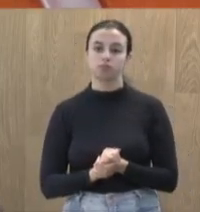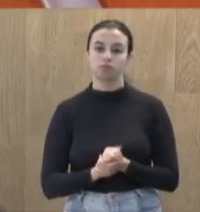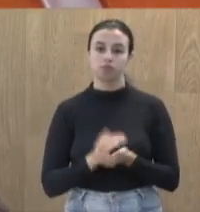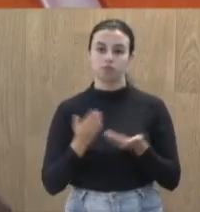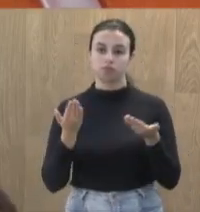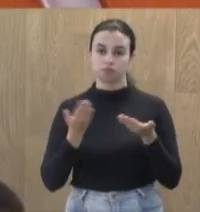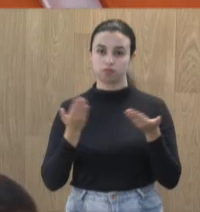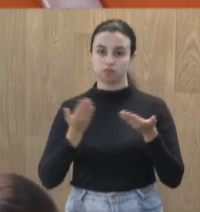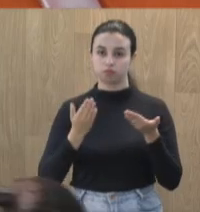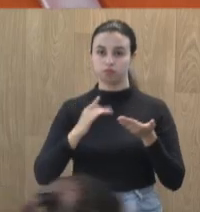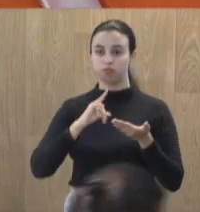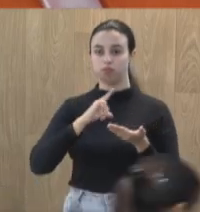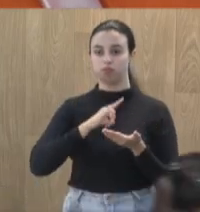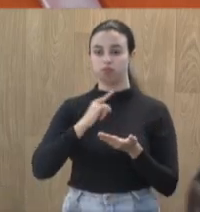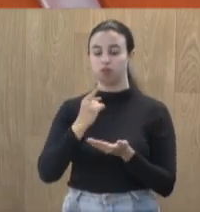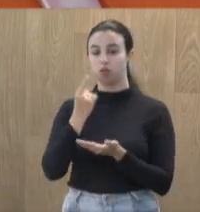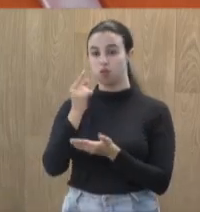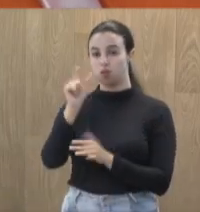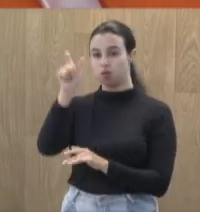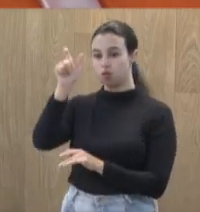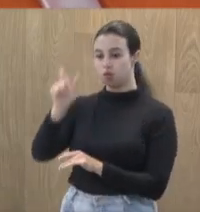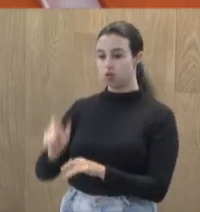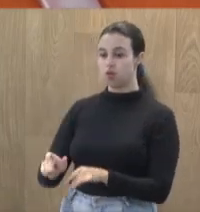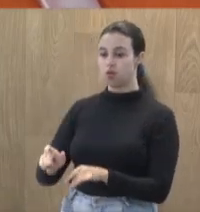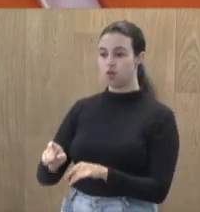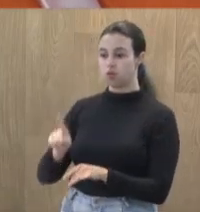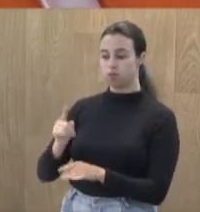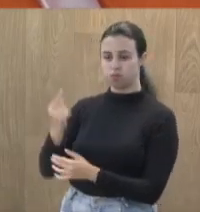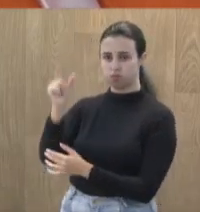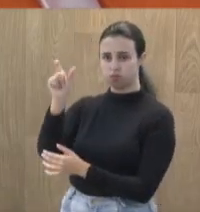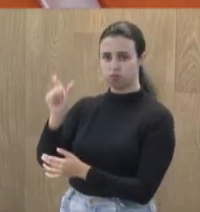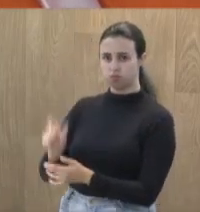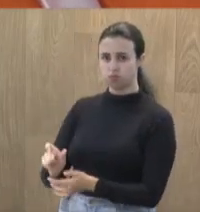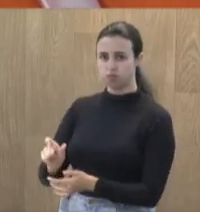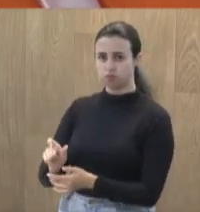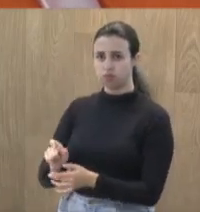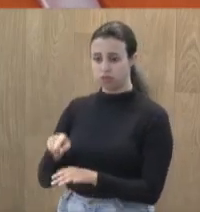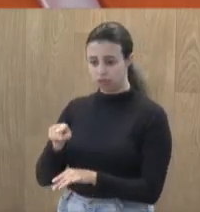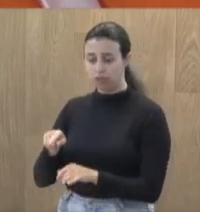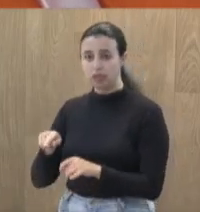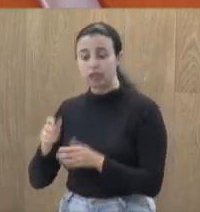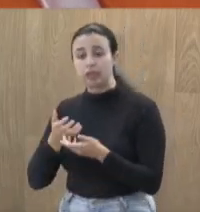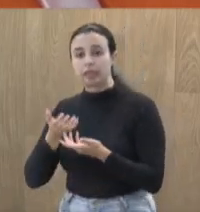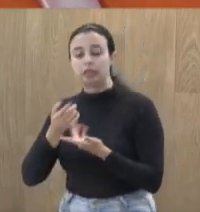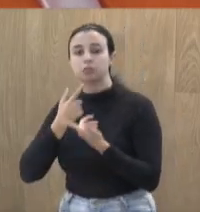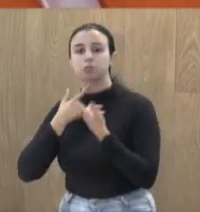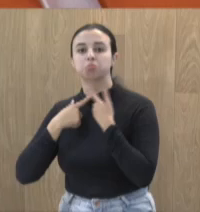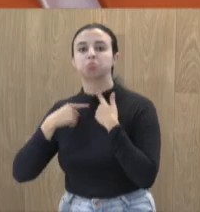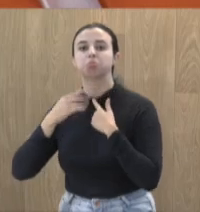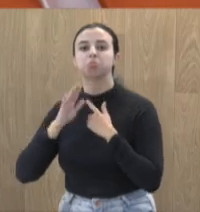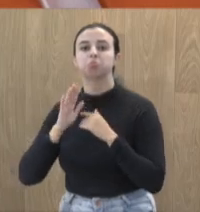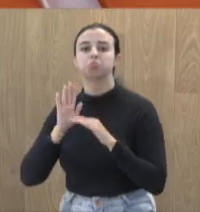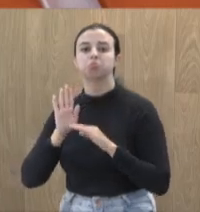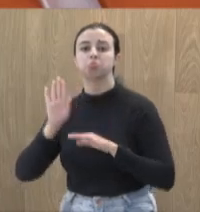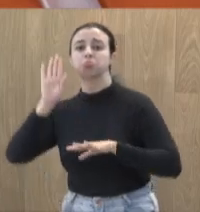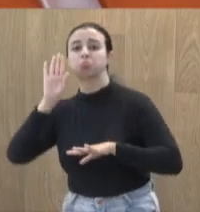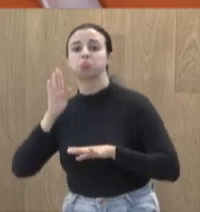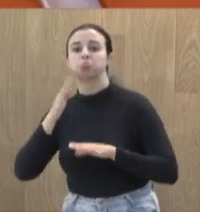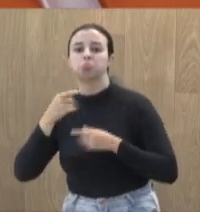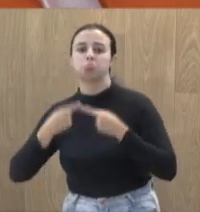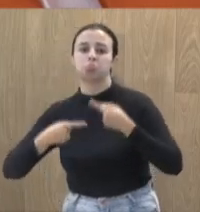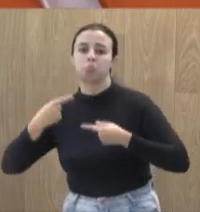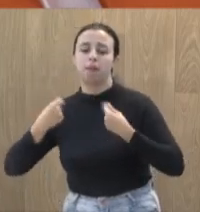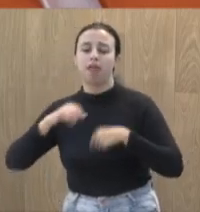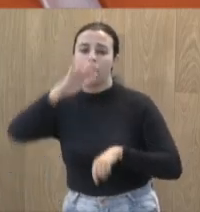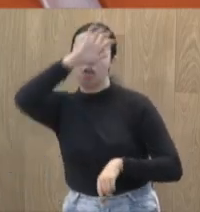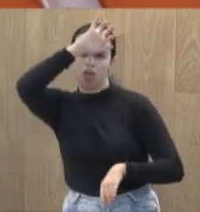uma pessoa que, para ser político, não precisa ter nem caráter,